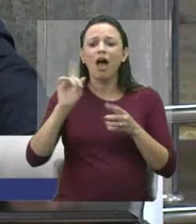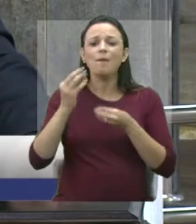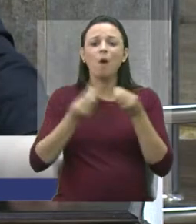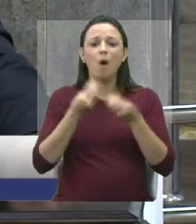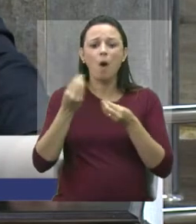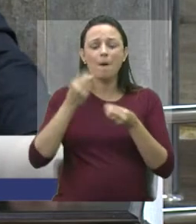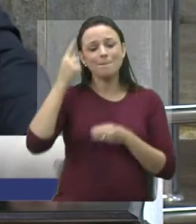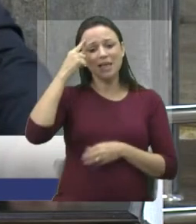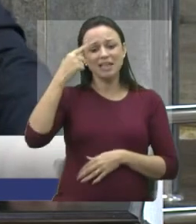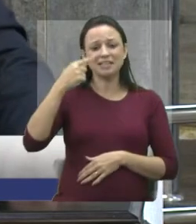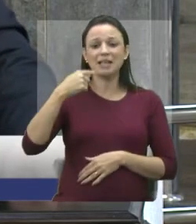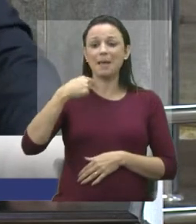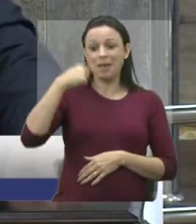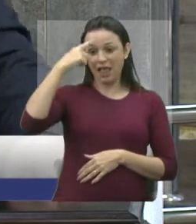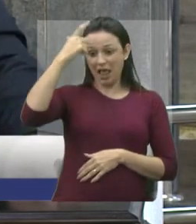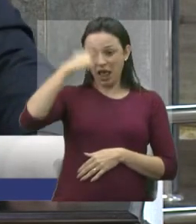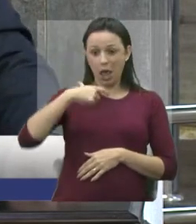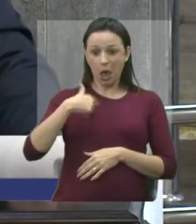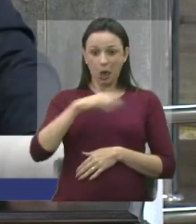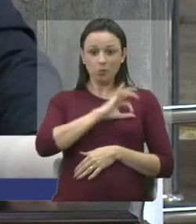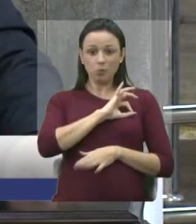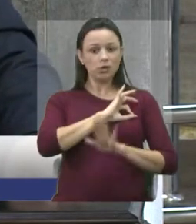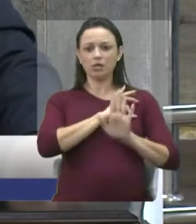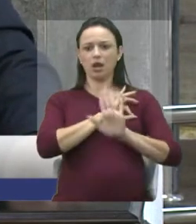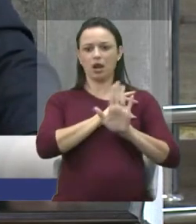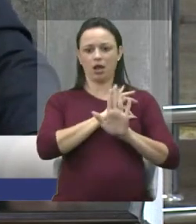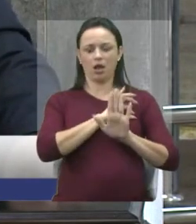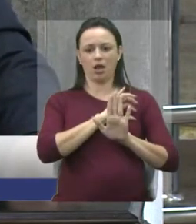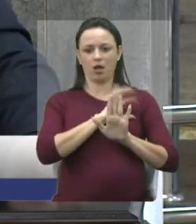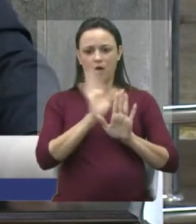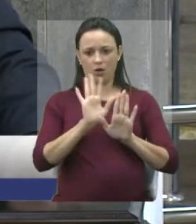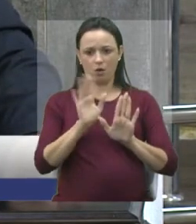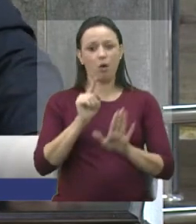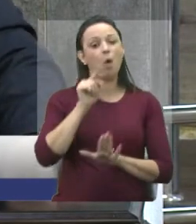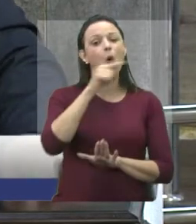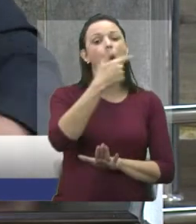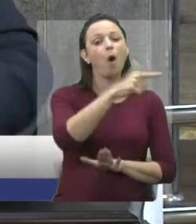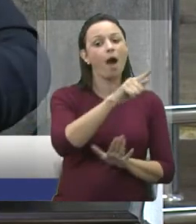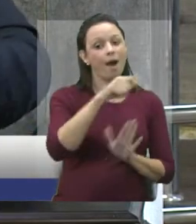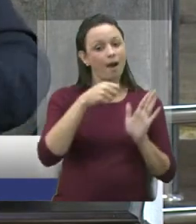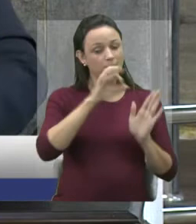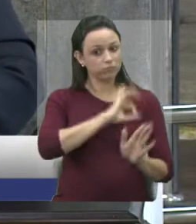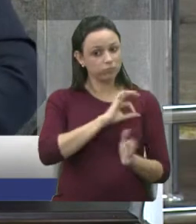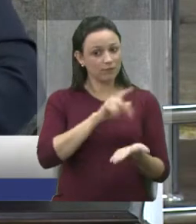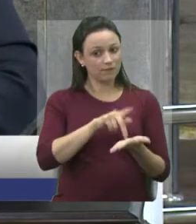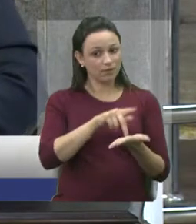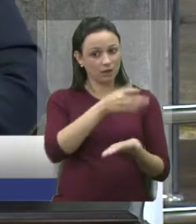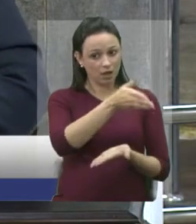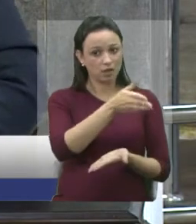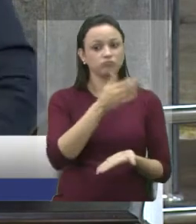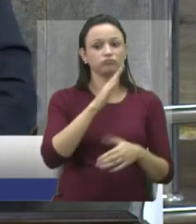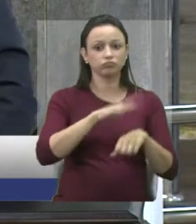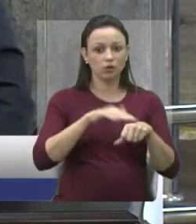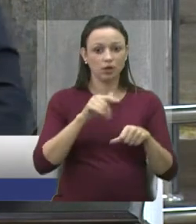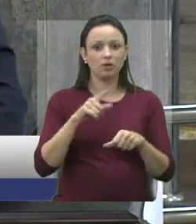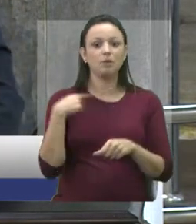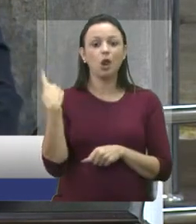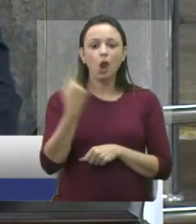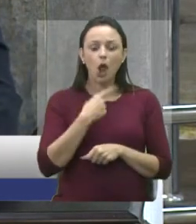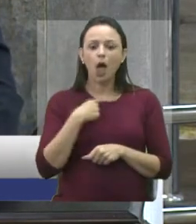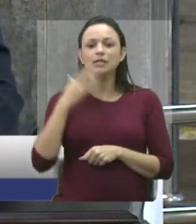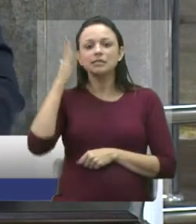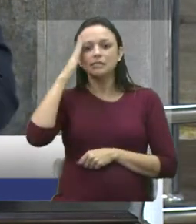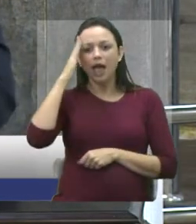não é bem assim. Tá? Mas, com a devida informação, a gente forma uma comunidade do bem e a gente